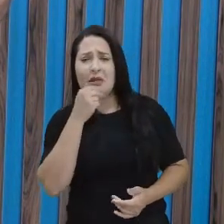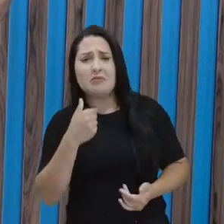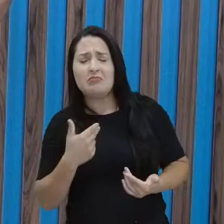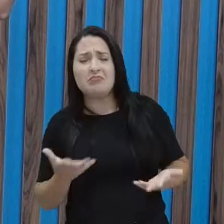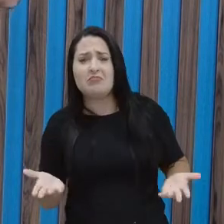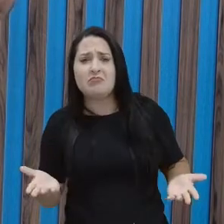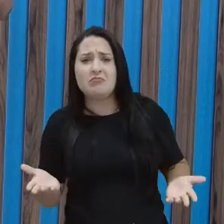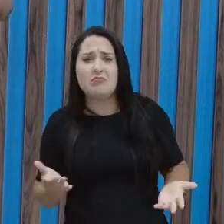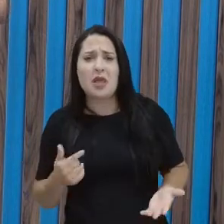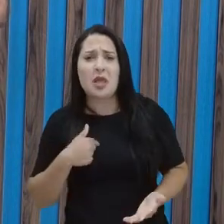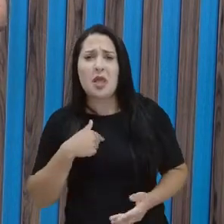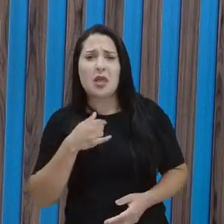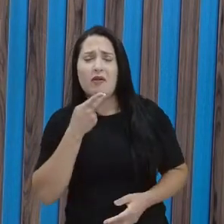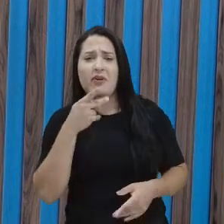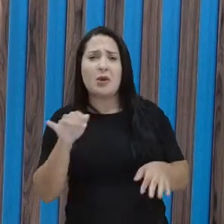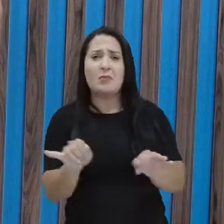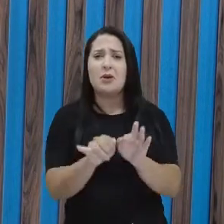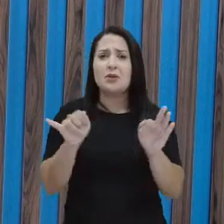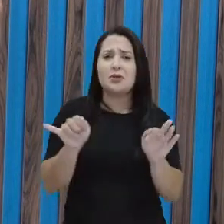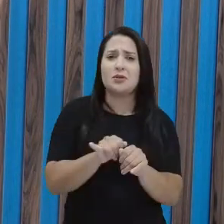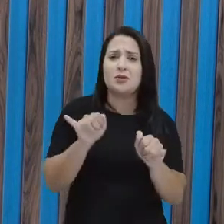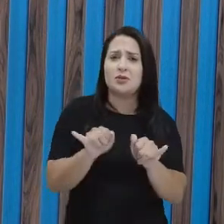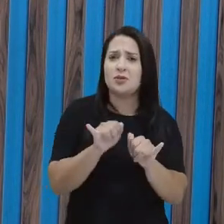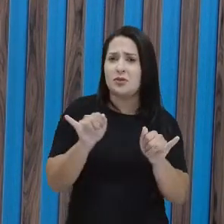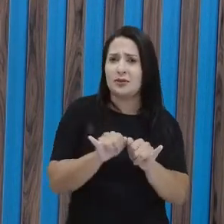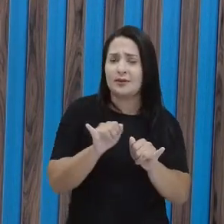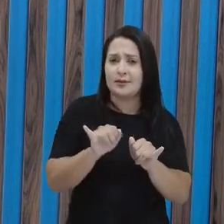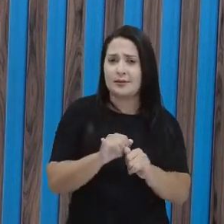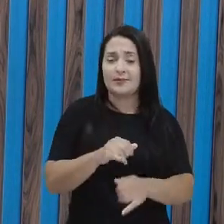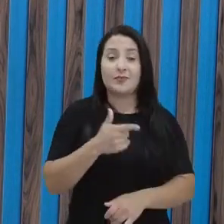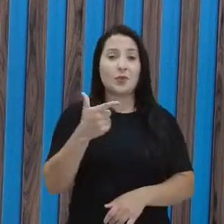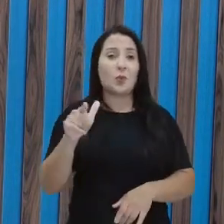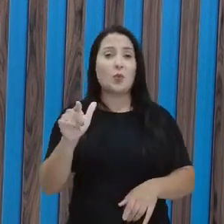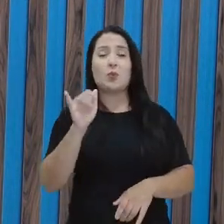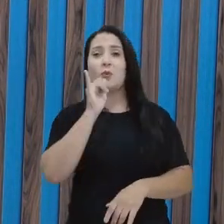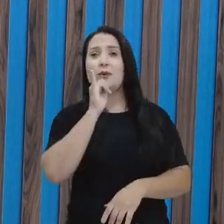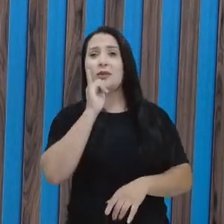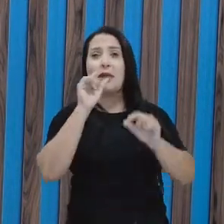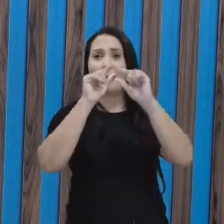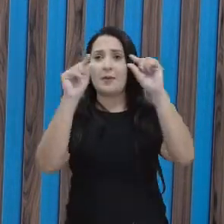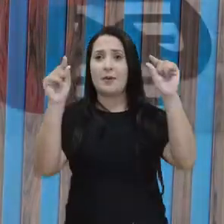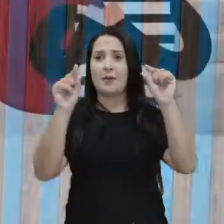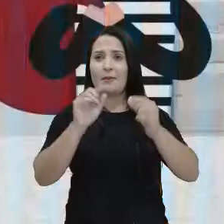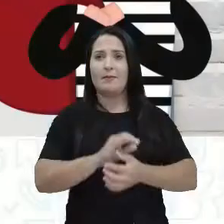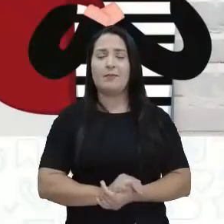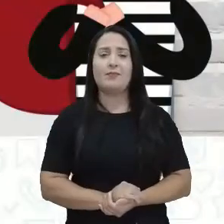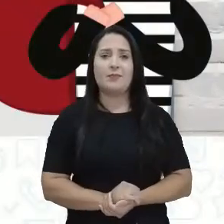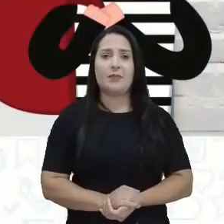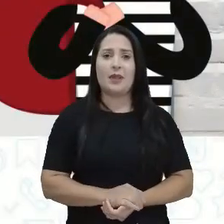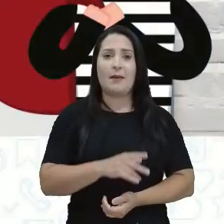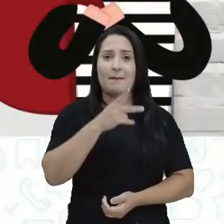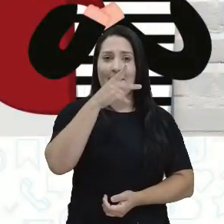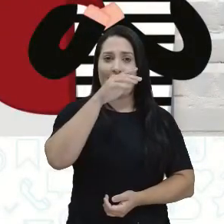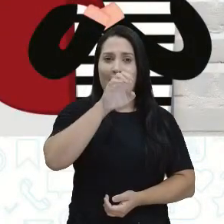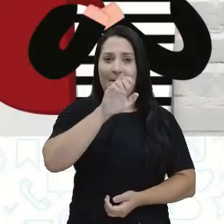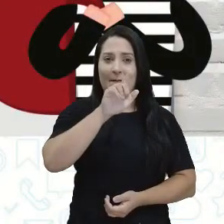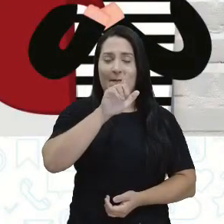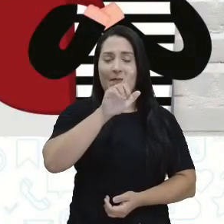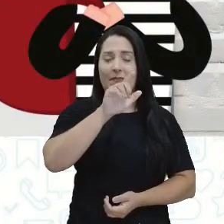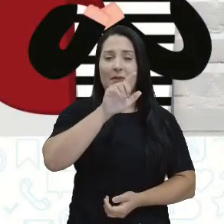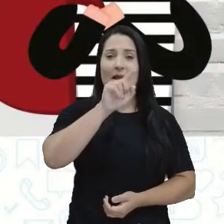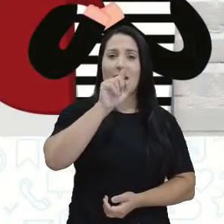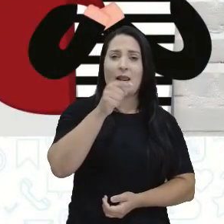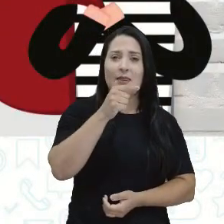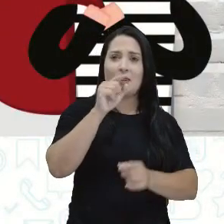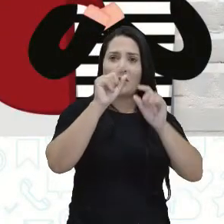aqui? Vamos ver? É um próximo exemplo. Pega ladrão, com vírgula. E a segunda